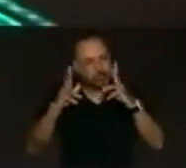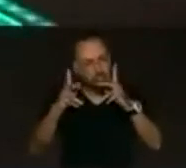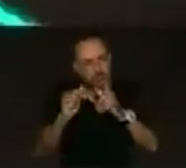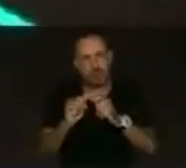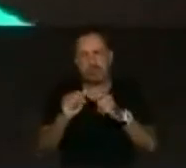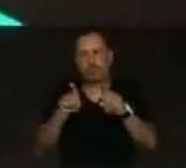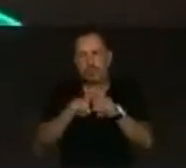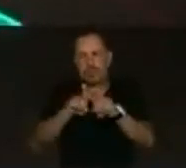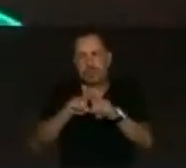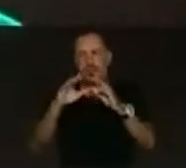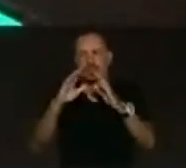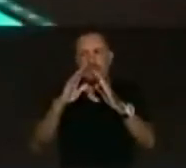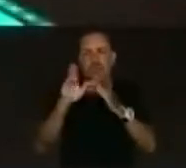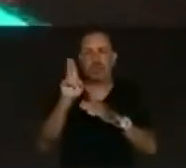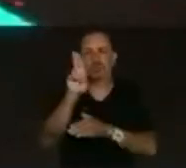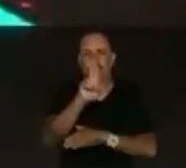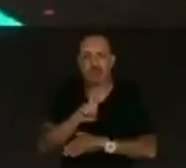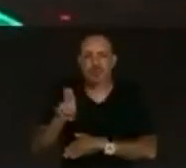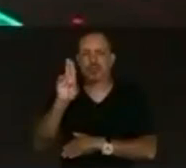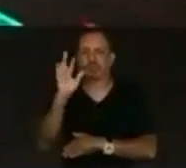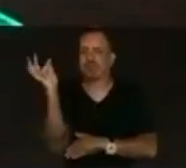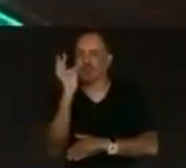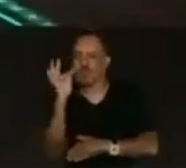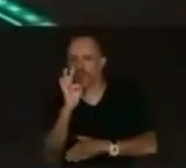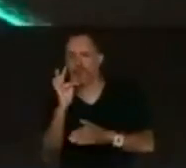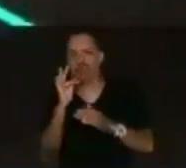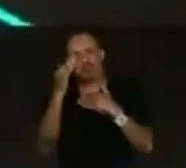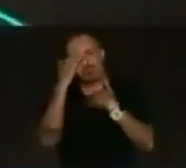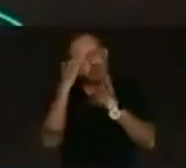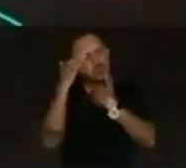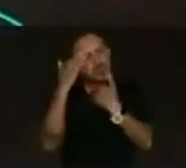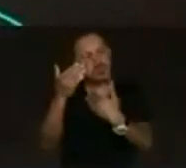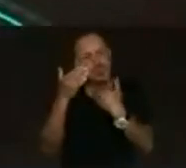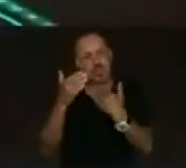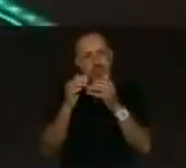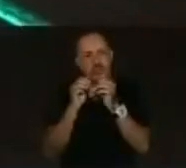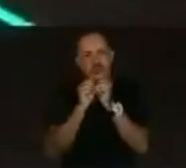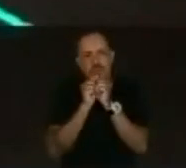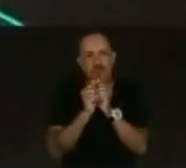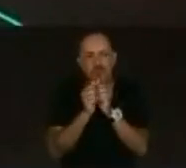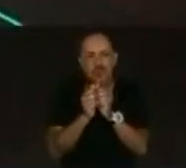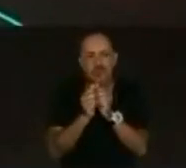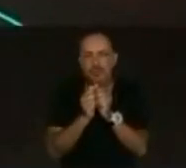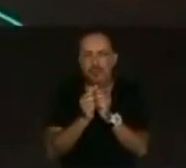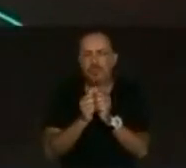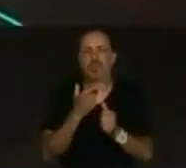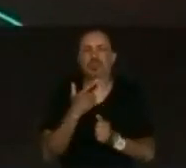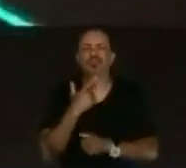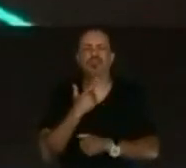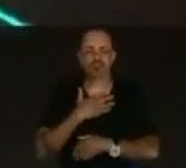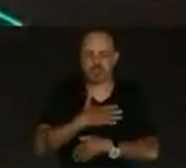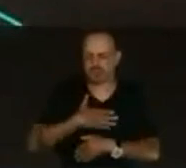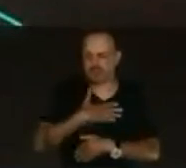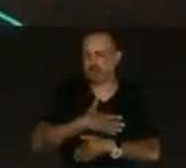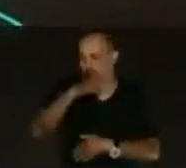da academia também, pessoal das universidades. Então, muito obrigado a todo mundo que esteve com a gente. Foi um prazer para mim estar aqui, aprender